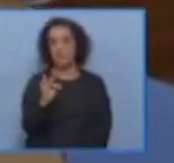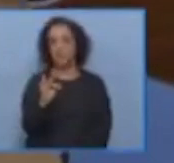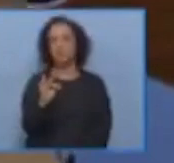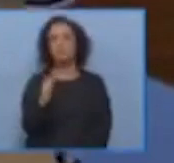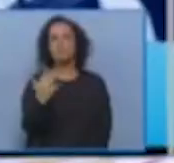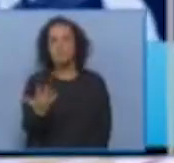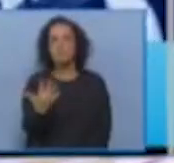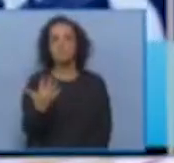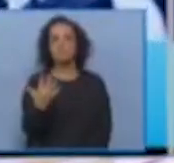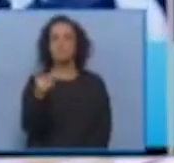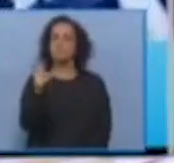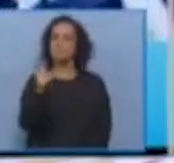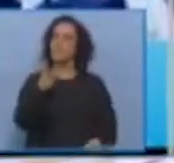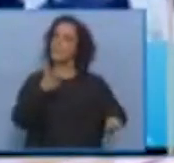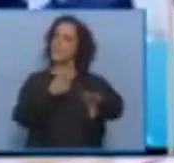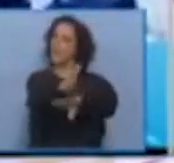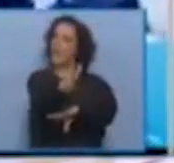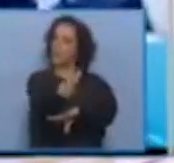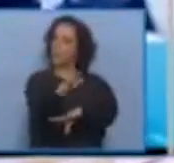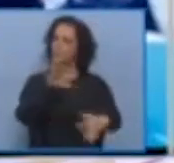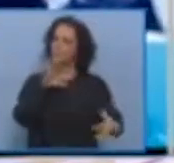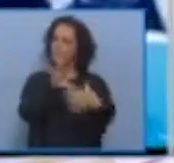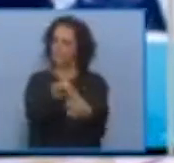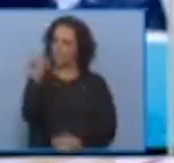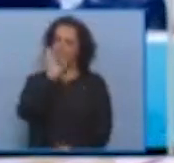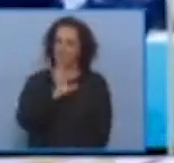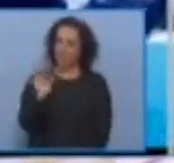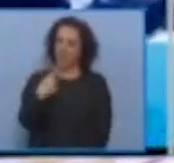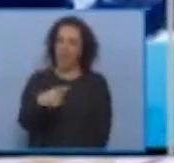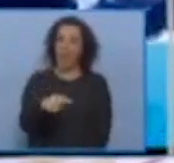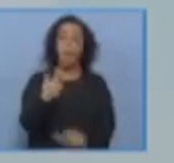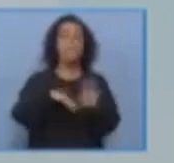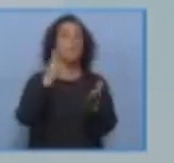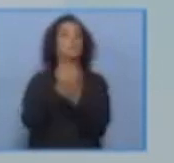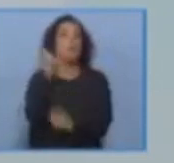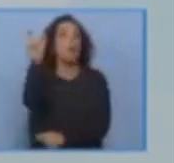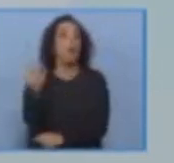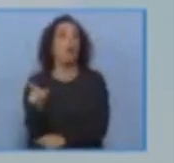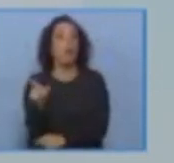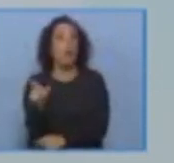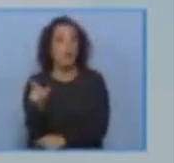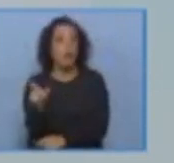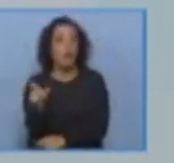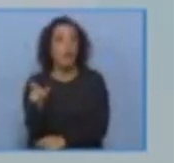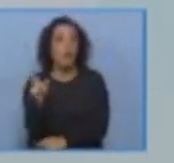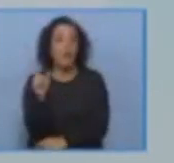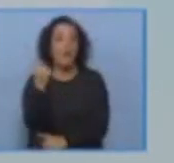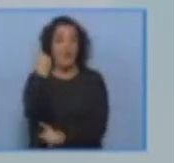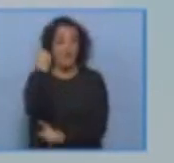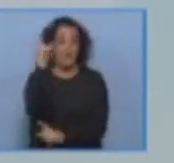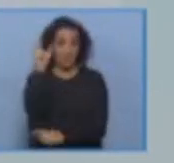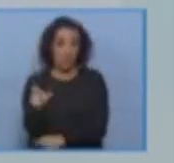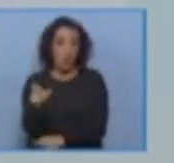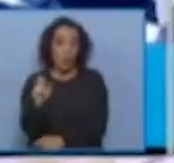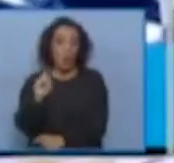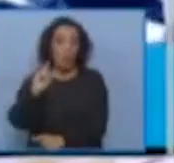de uma forma muito direta. Portanto, eu acho que não... Se o Mas Papa é só Bento ele, XVI, às vezes, não é? Depois não encontra, muitas vezes, mas